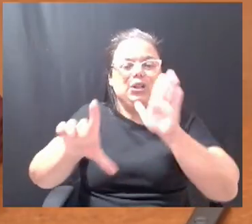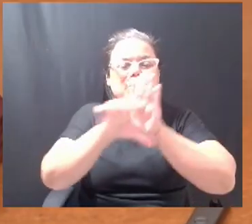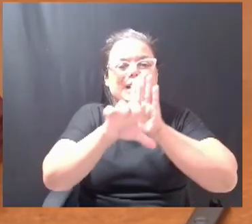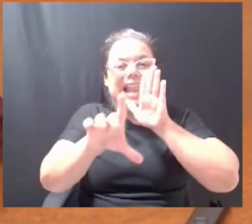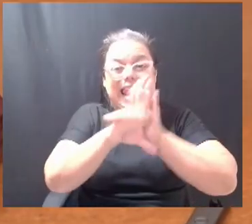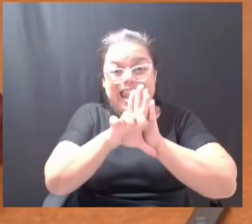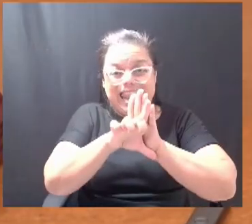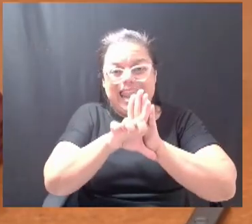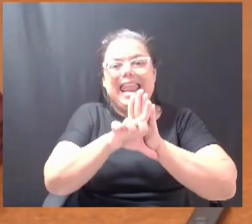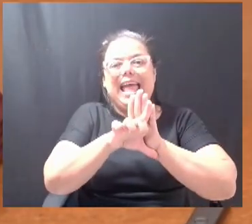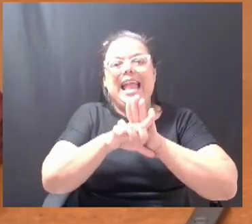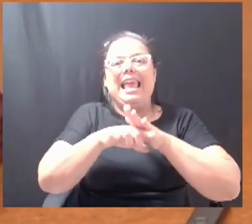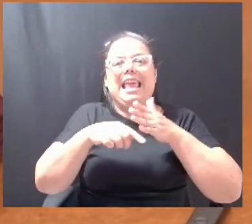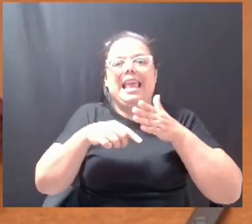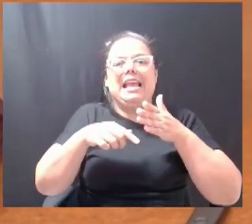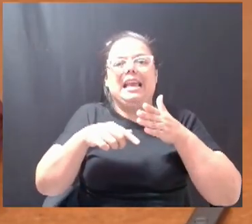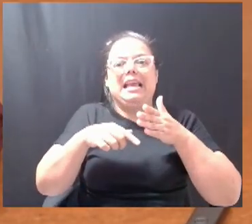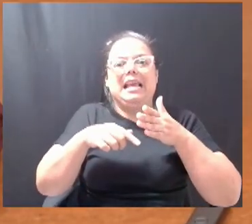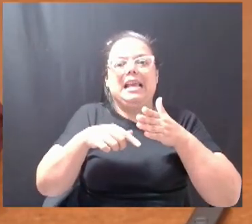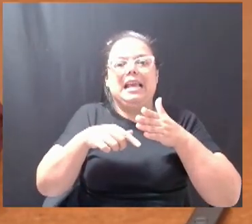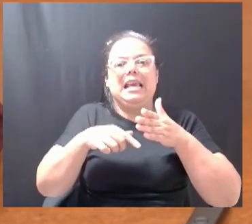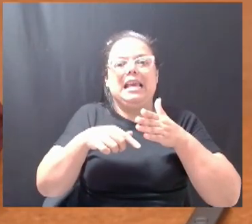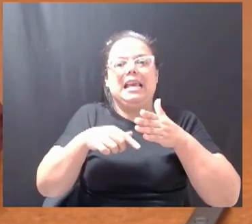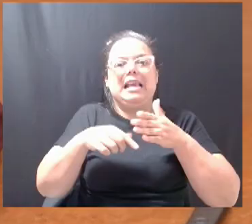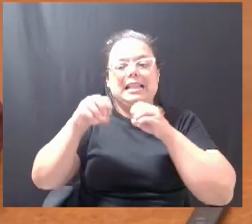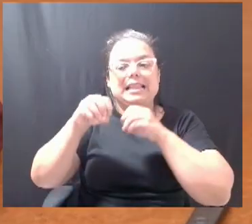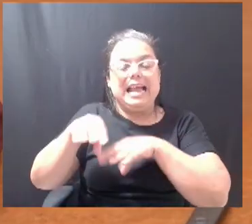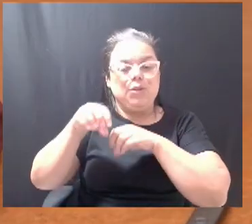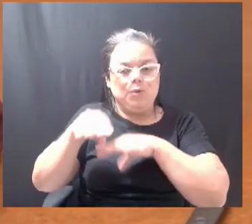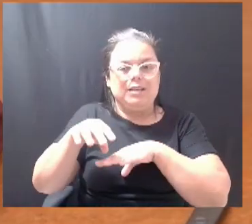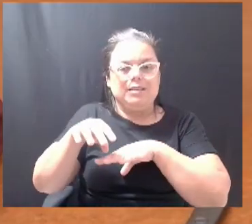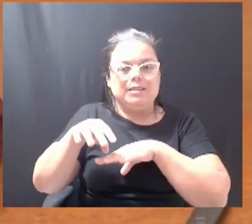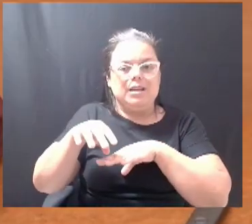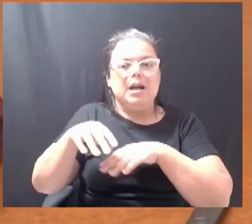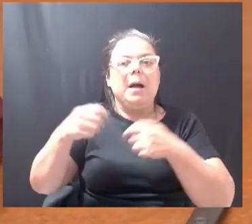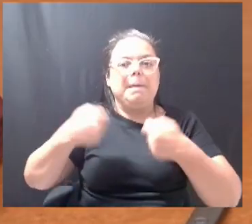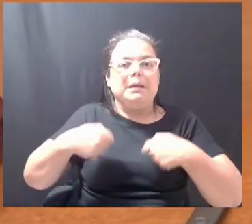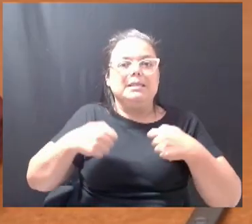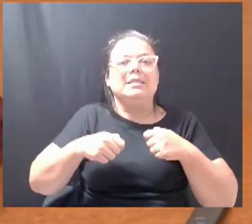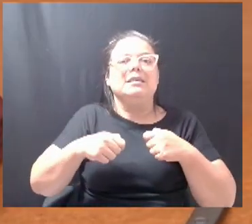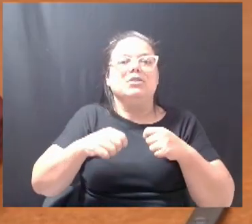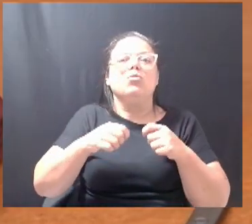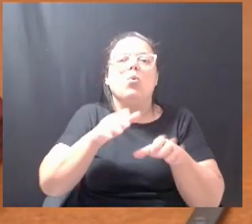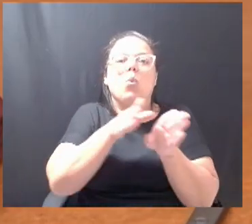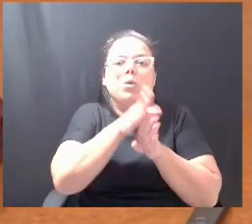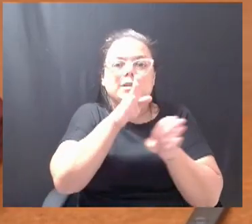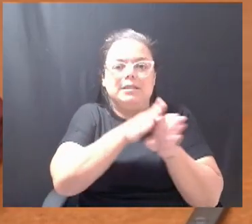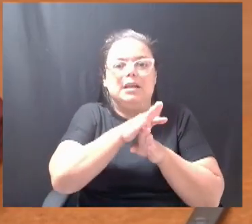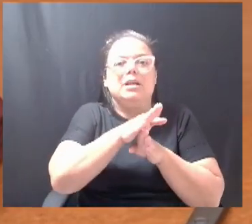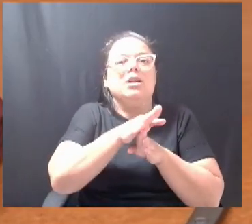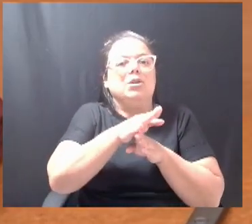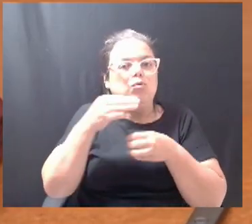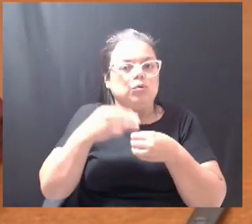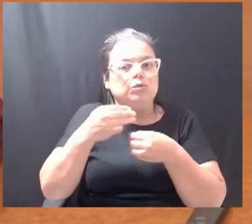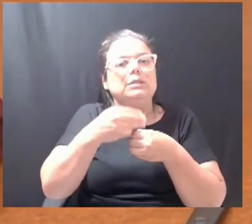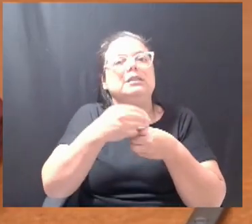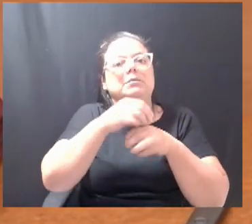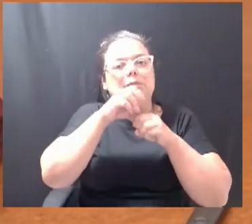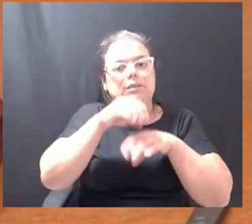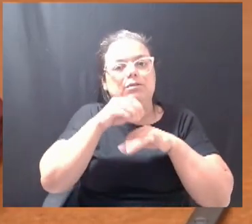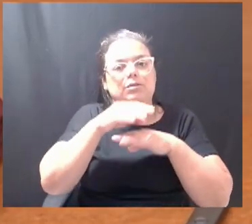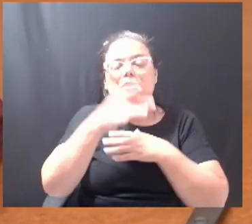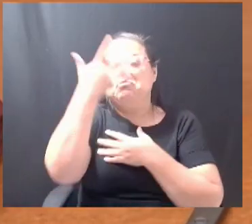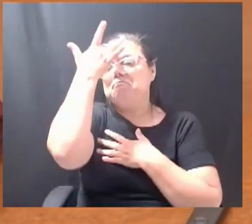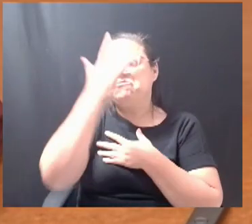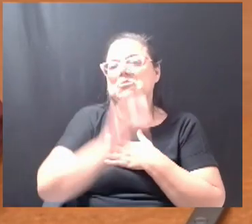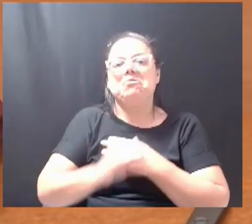algum momento pela educação, tem que passar pelo Conselho Municipal de Educação. Sim. Eu não sei como que passou de boa, não